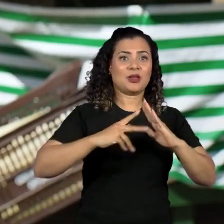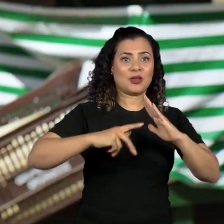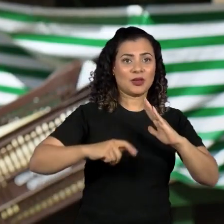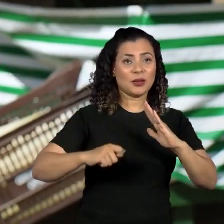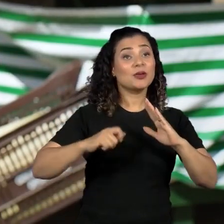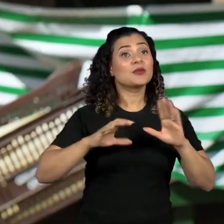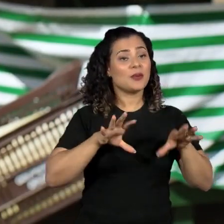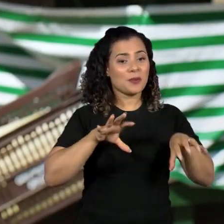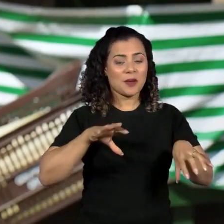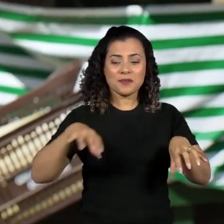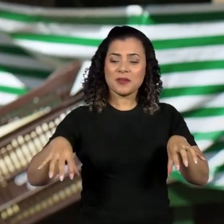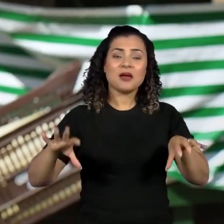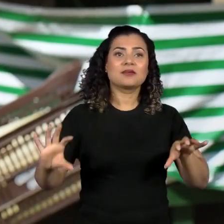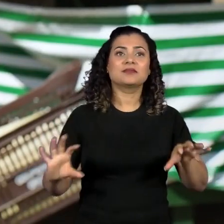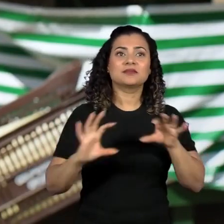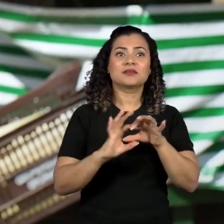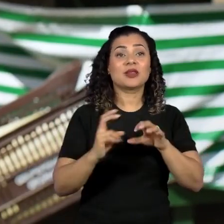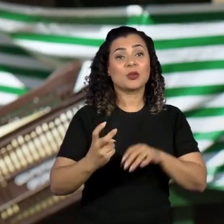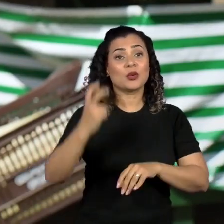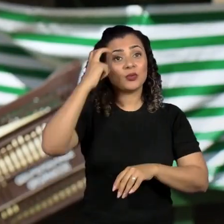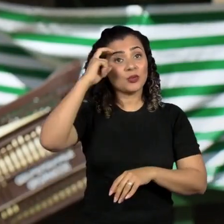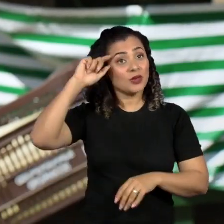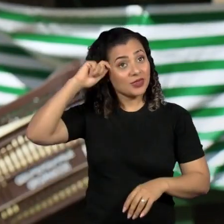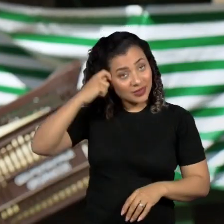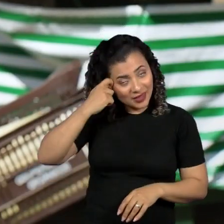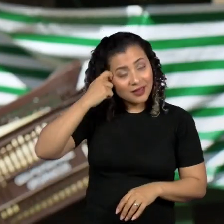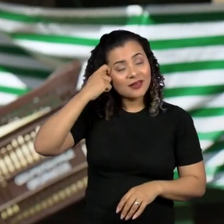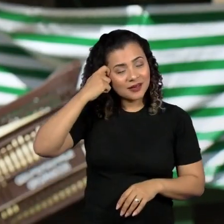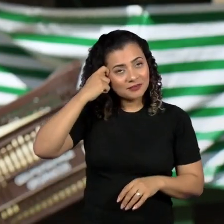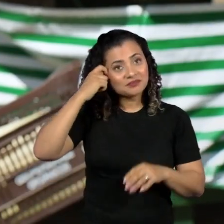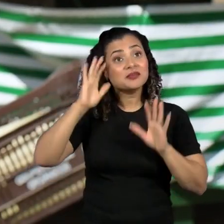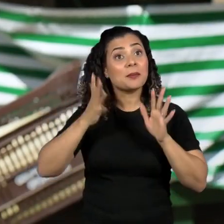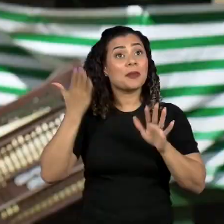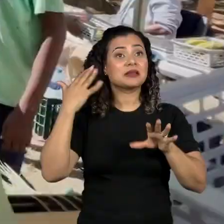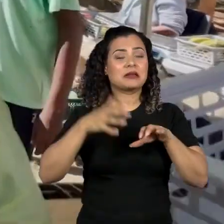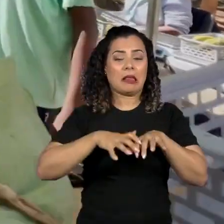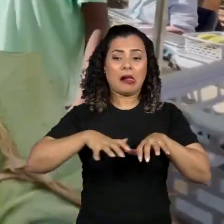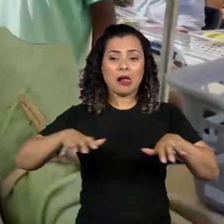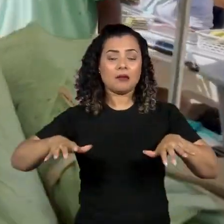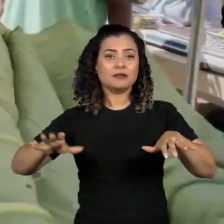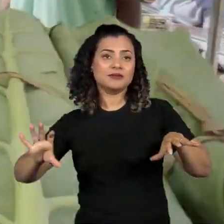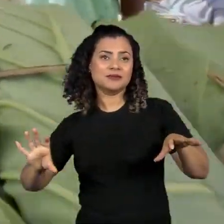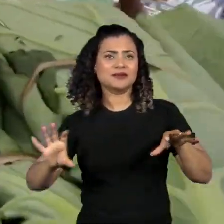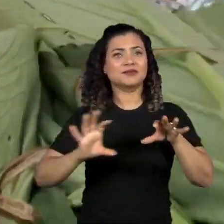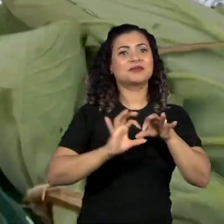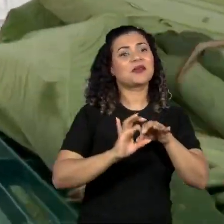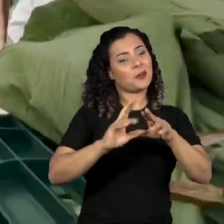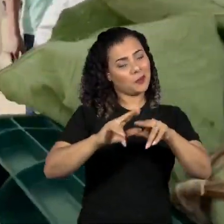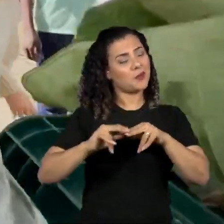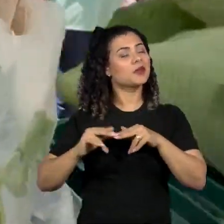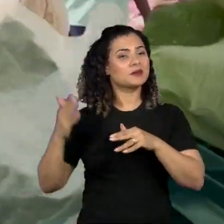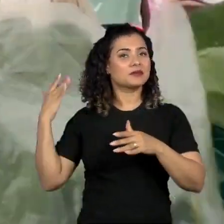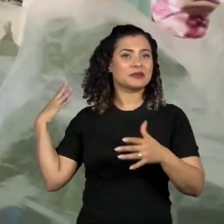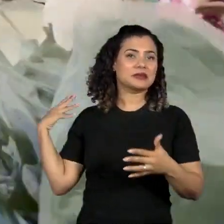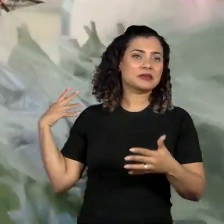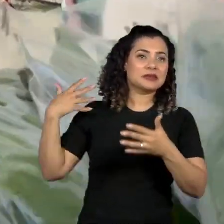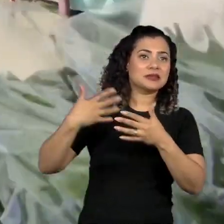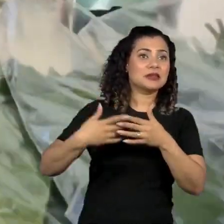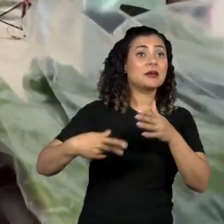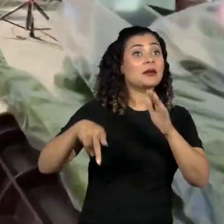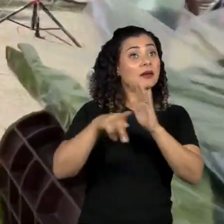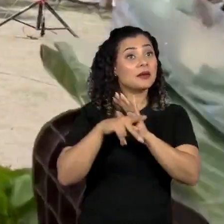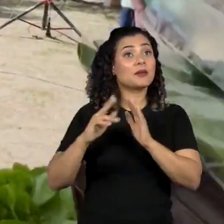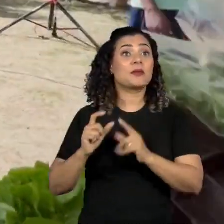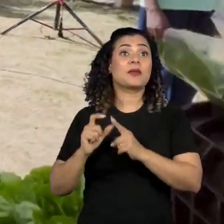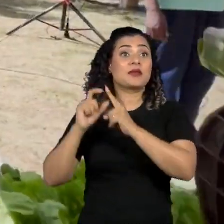dois polos de cultura negra que foram distanciados com o processo que ocorreu aqui nas